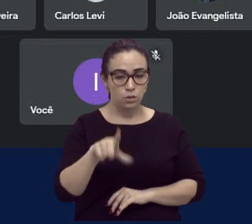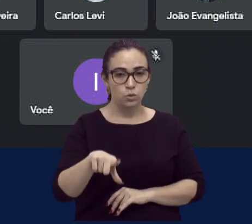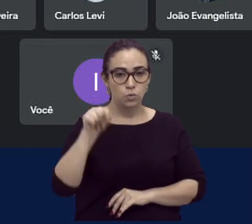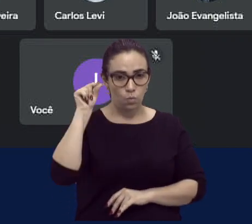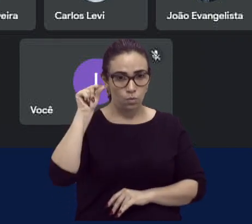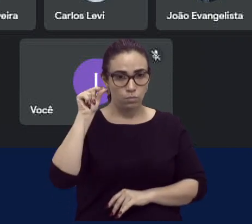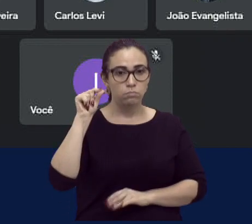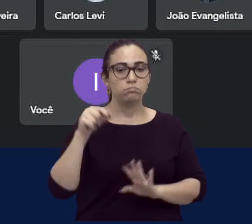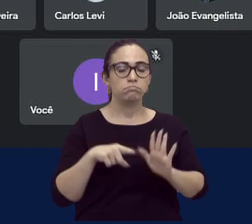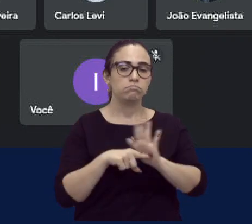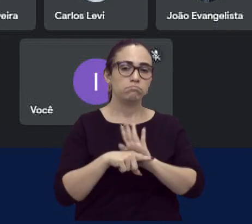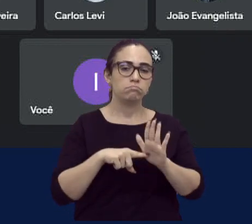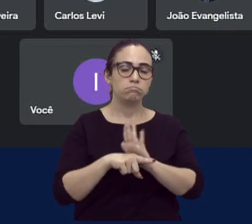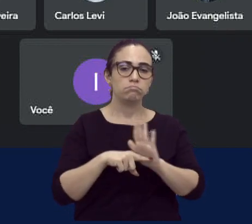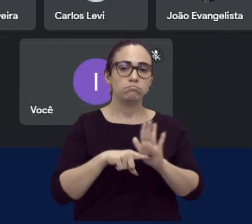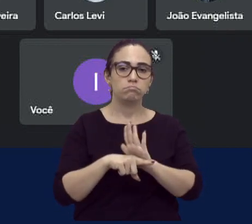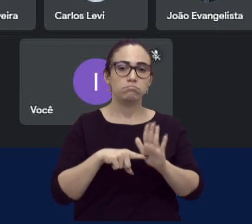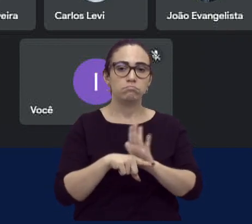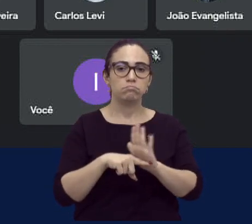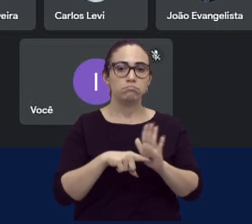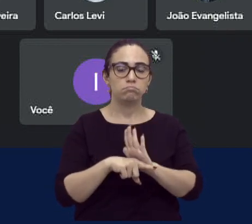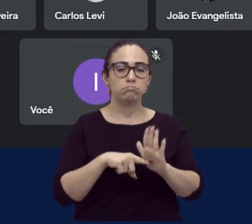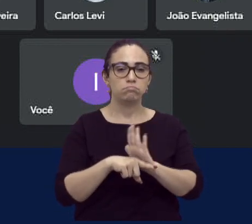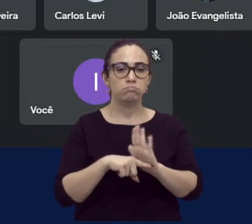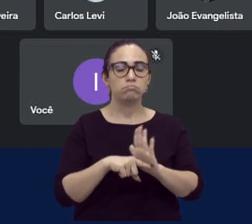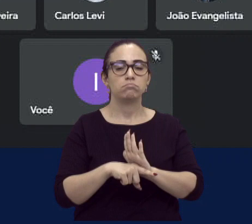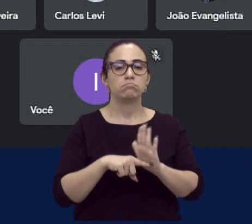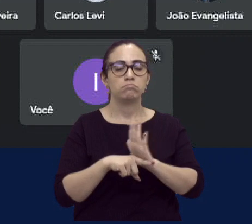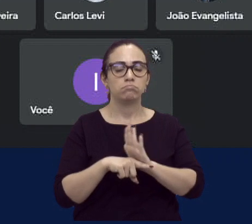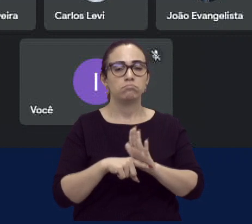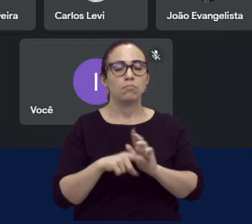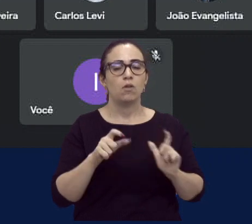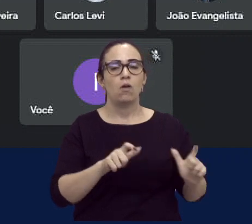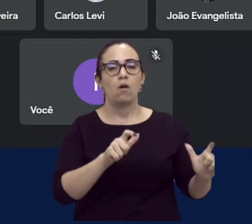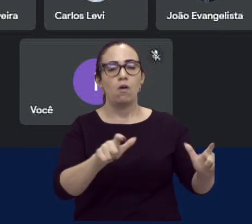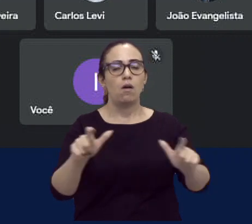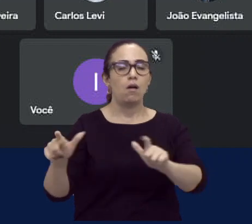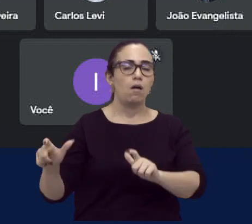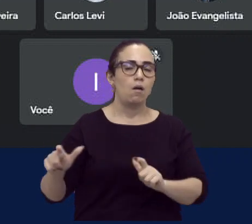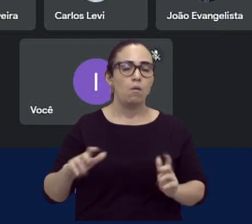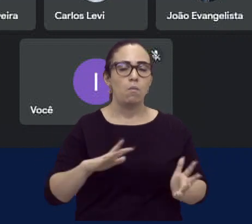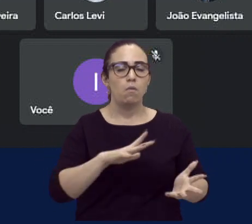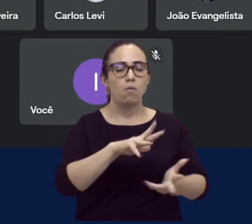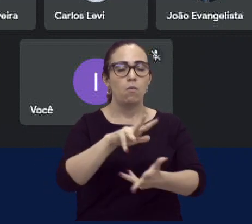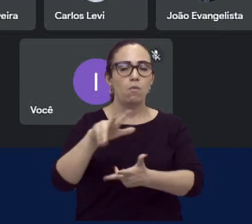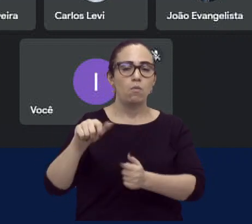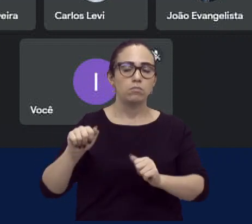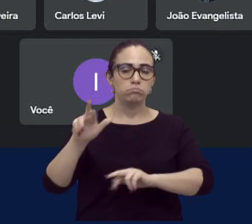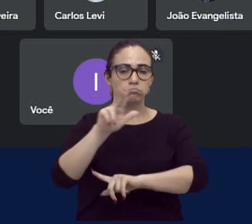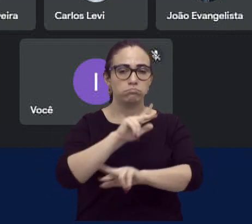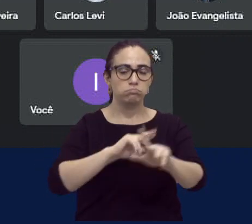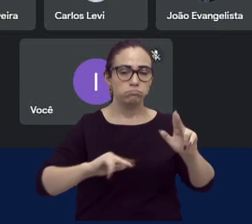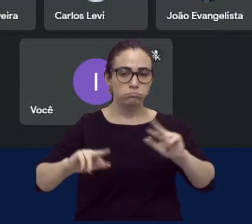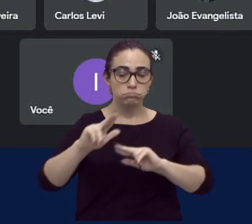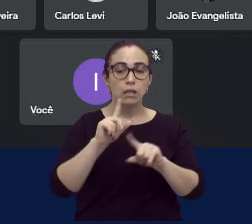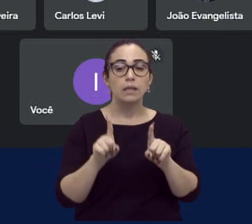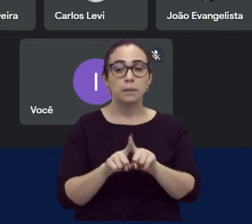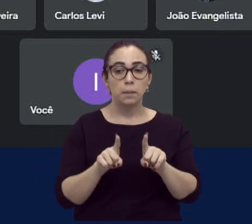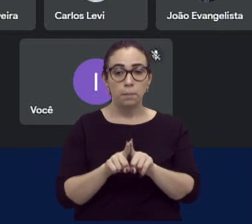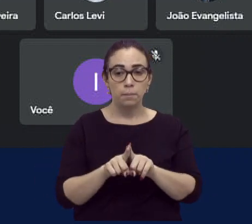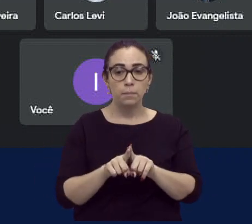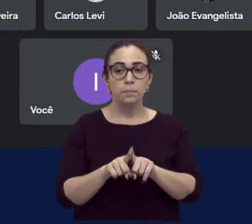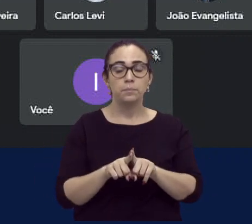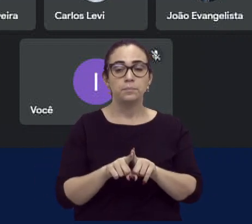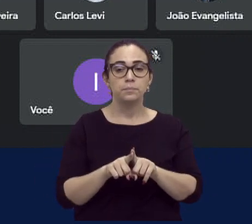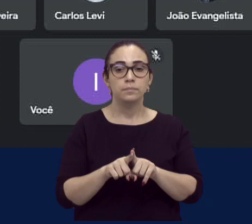essa pesquisa. Ele fez essa pesquisa em vários lugares do mundo, em lugares diferentes. E ele também fez essa